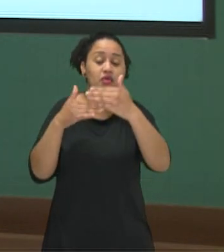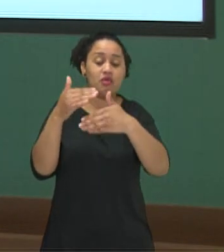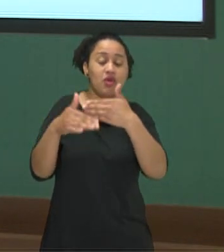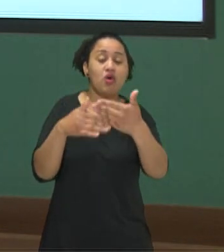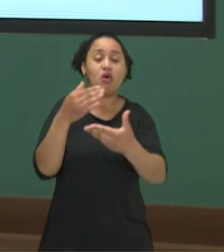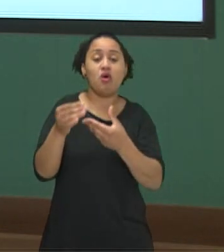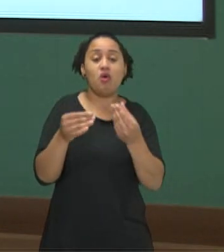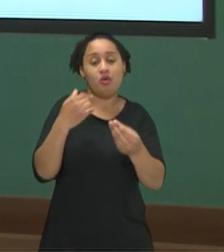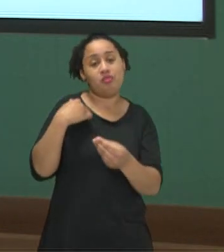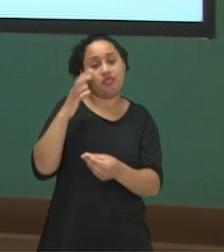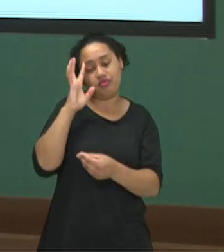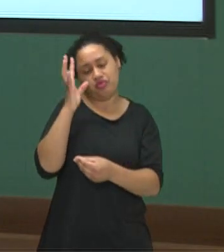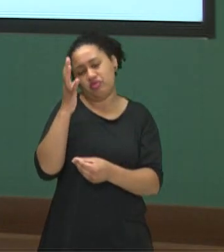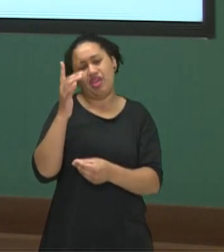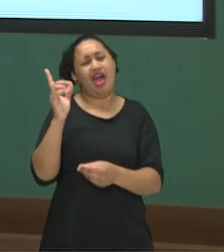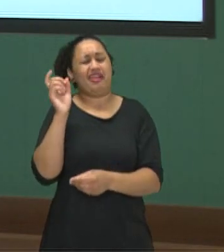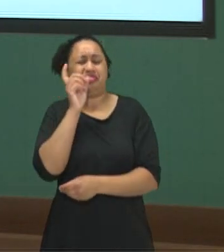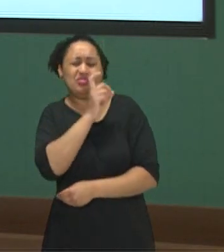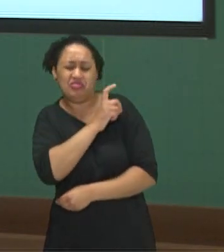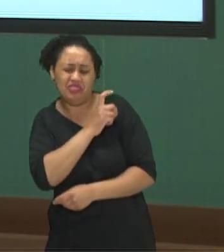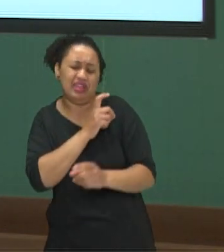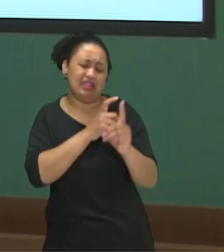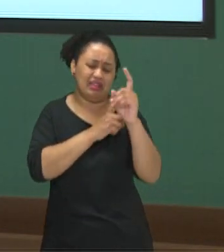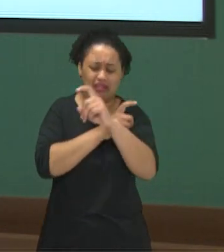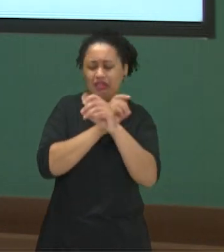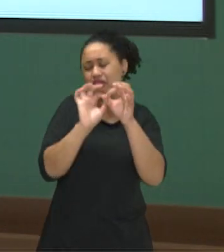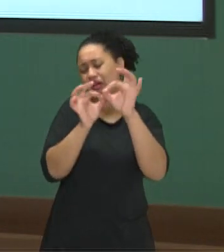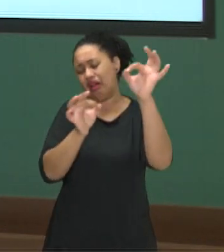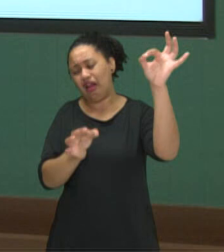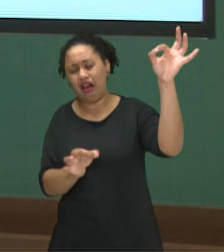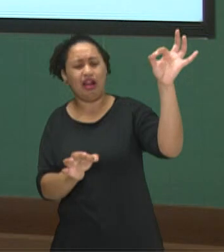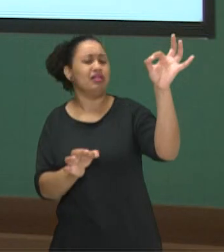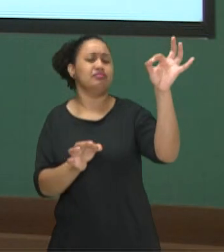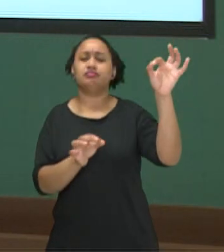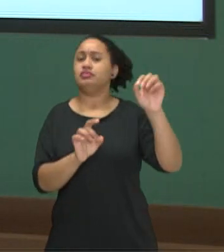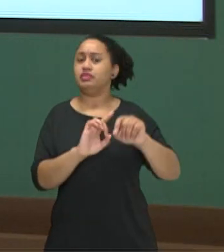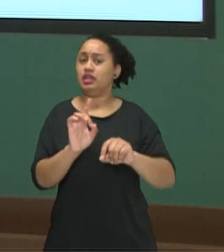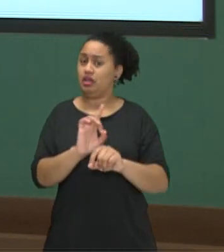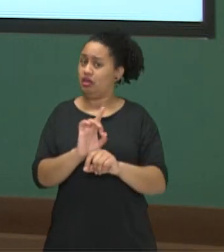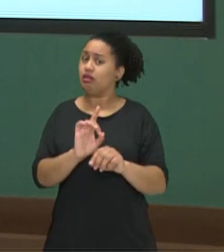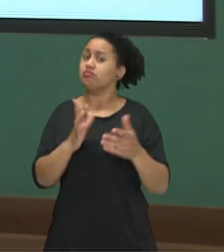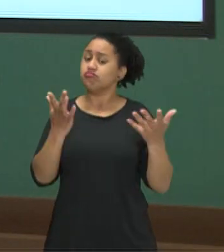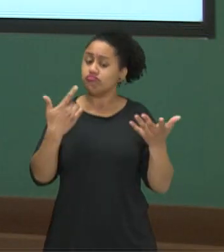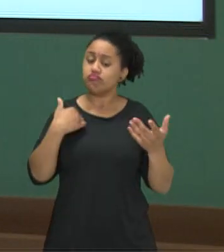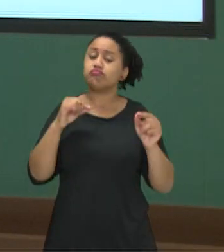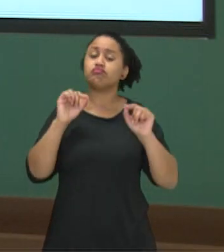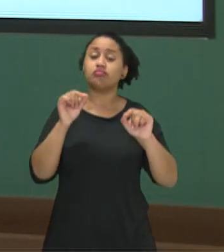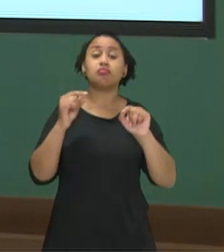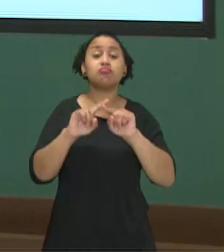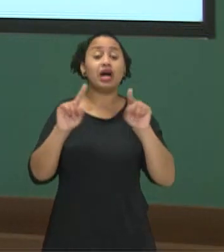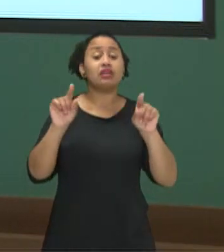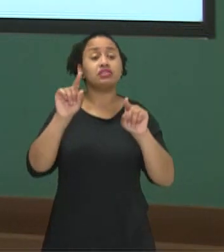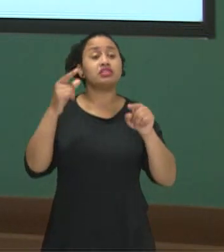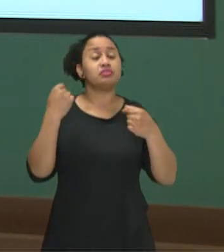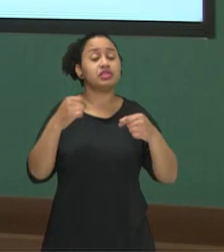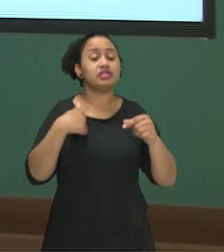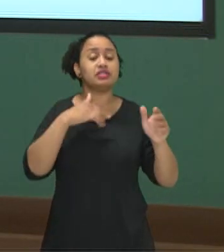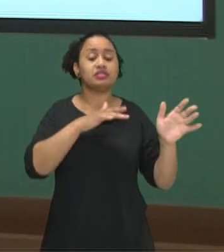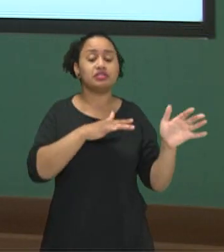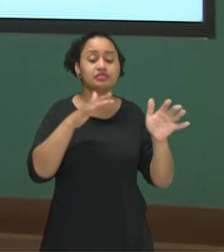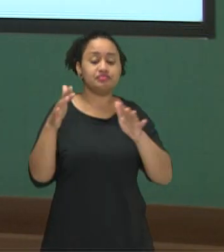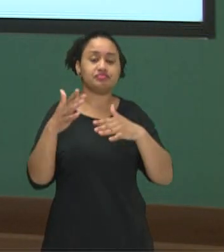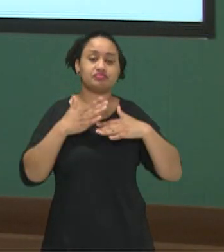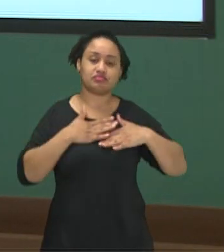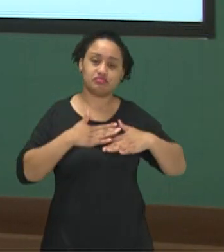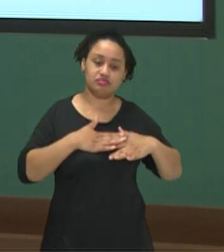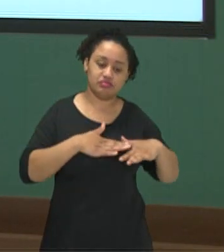resolução. Não é uma coisa difícil, extensa, nossa, uau, não vou conseguir. Não, é só que você tem que começar bem devagar